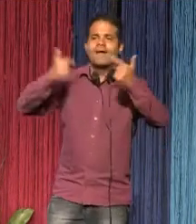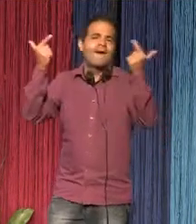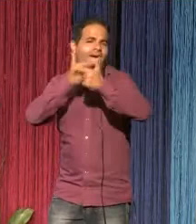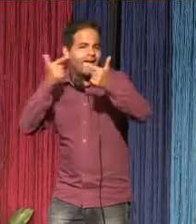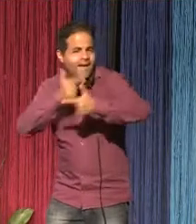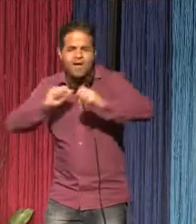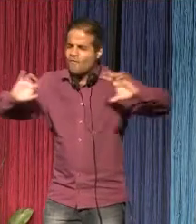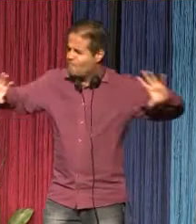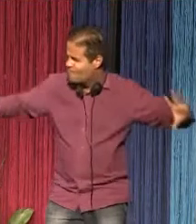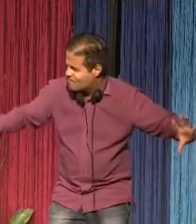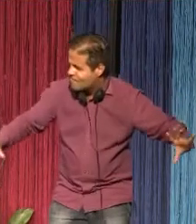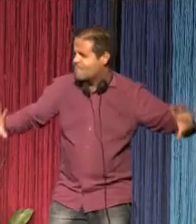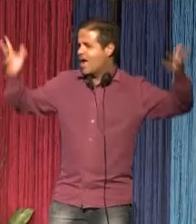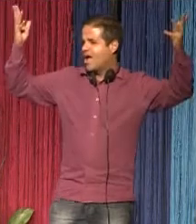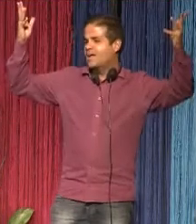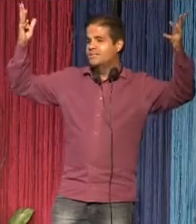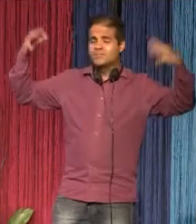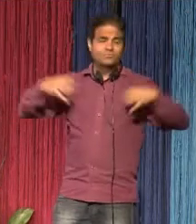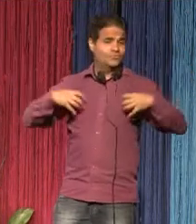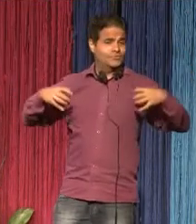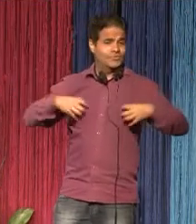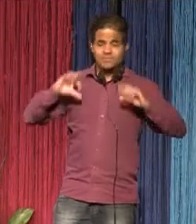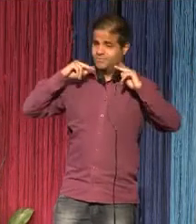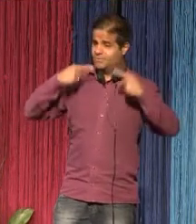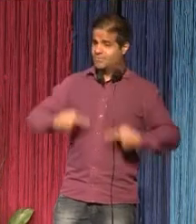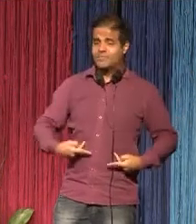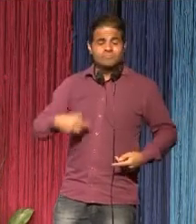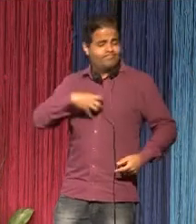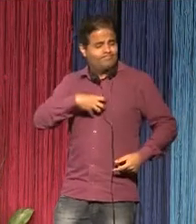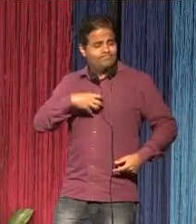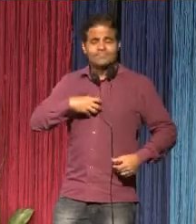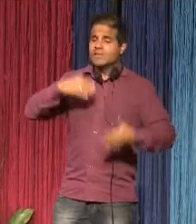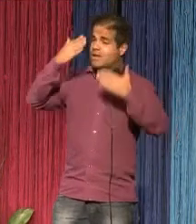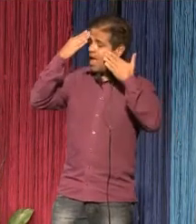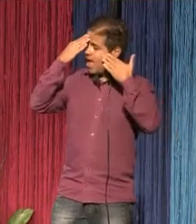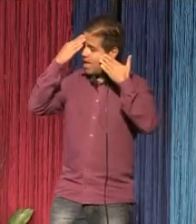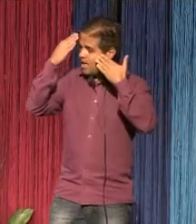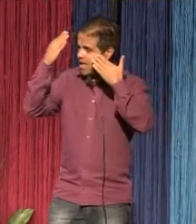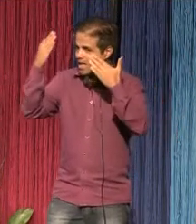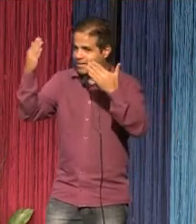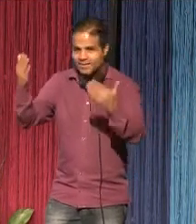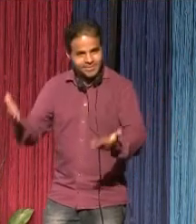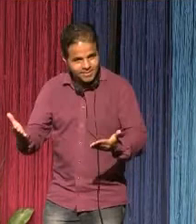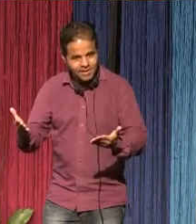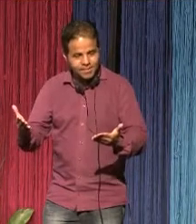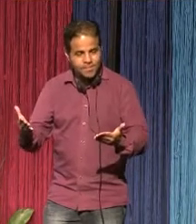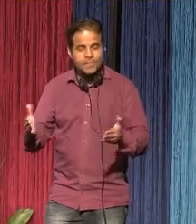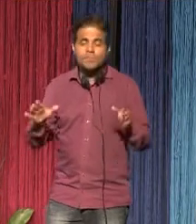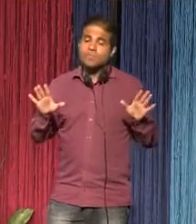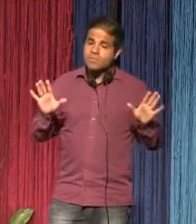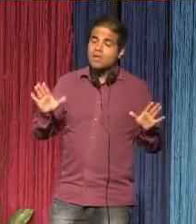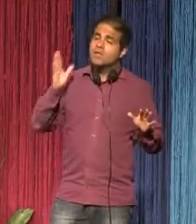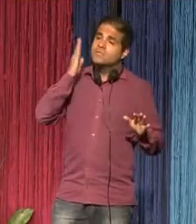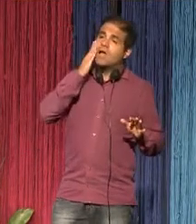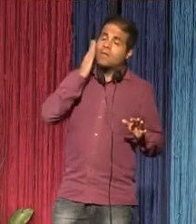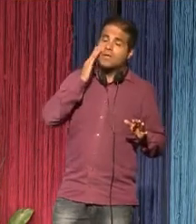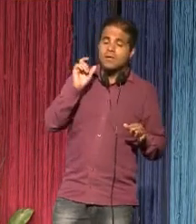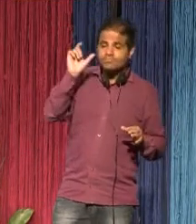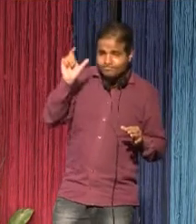festejar, é uma forma do ser humano de agradecer, né, e